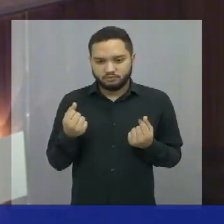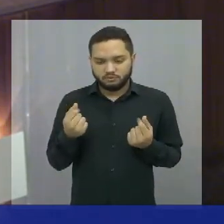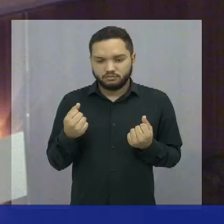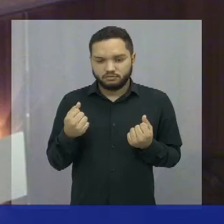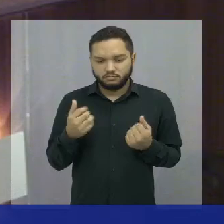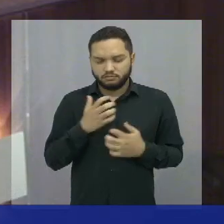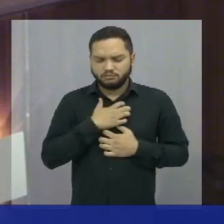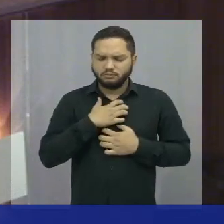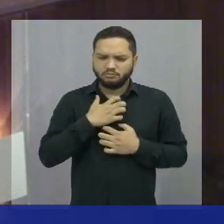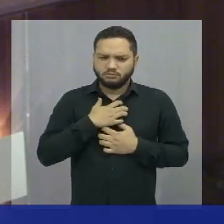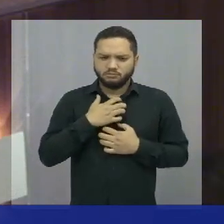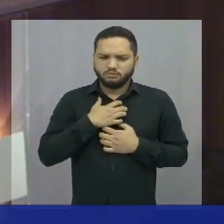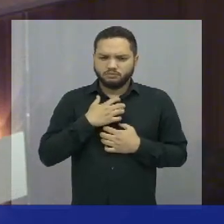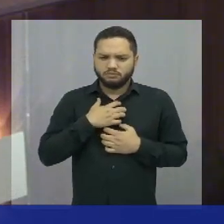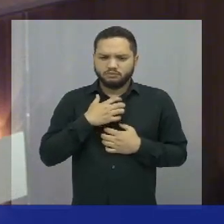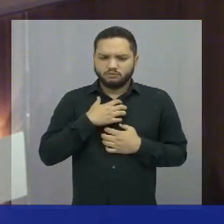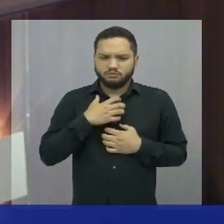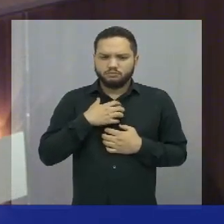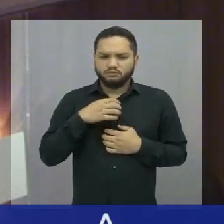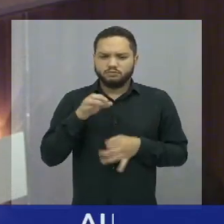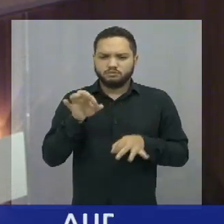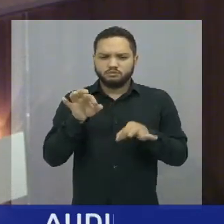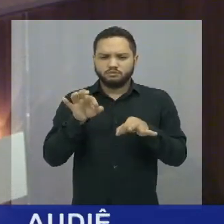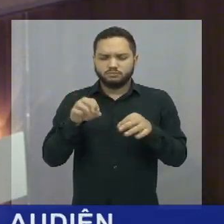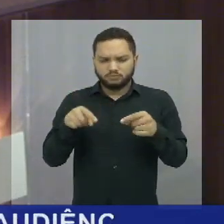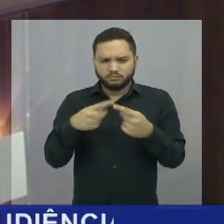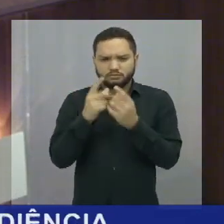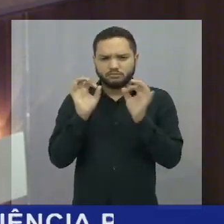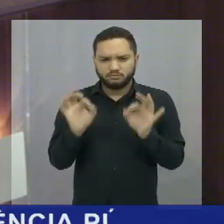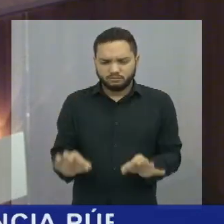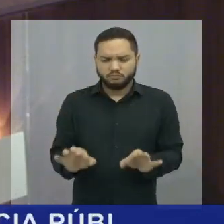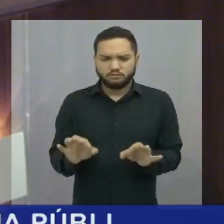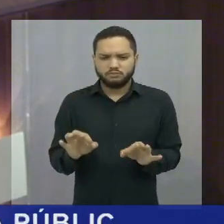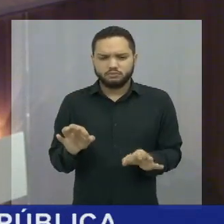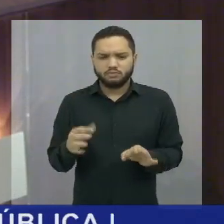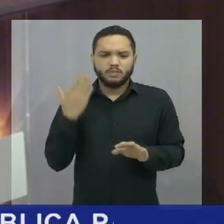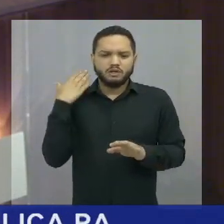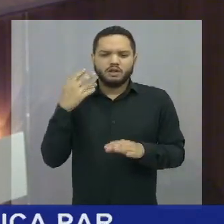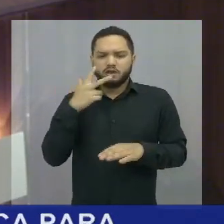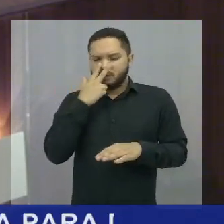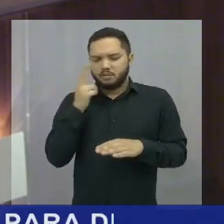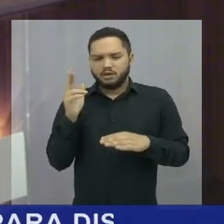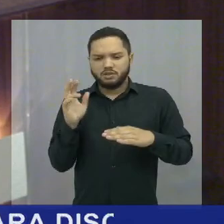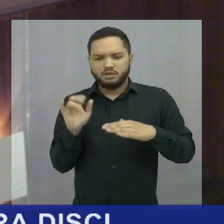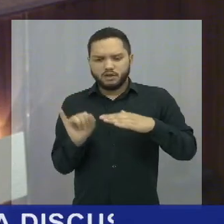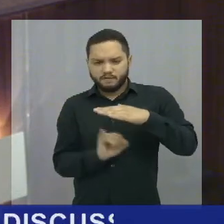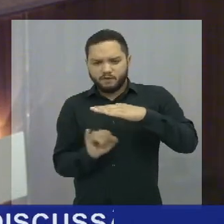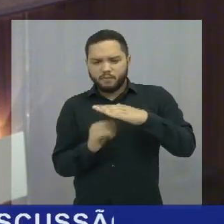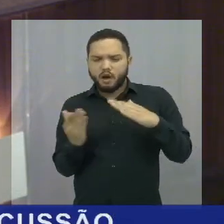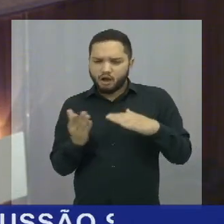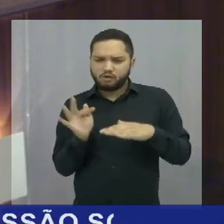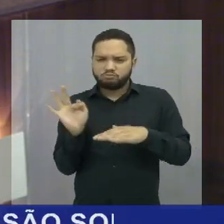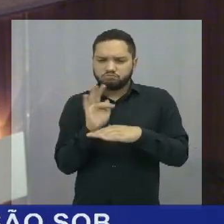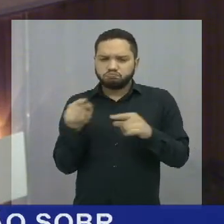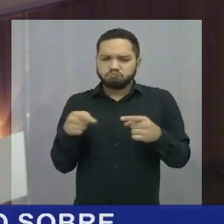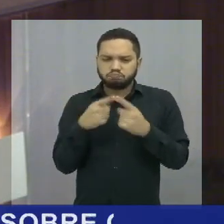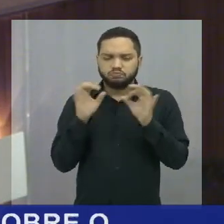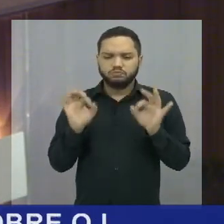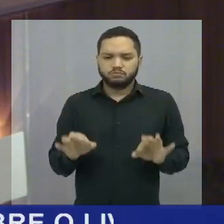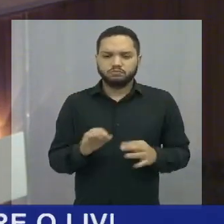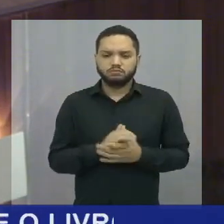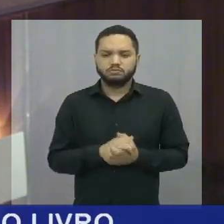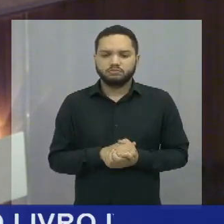gente sente mais jurídico, porque era meio informal. Está perfeito, nós parabenizamos por isso,